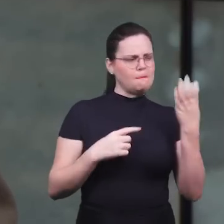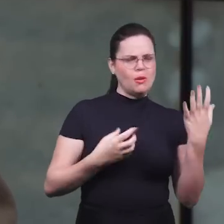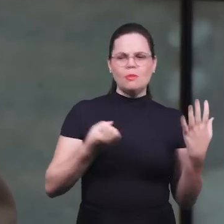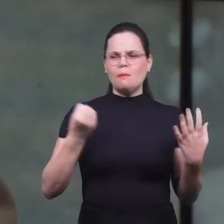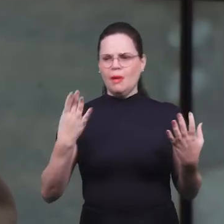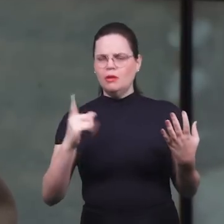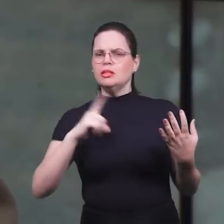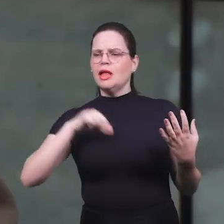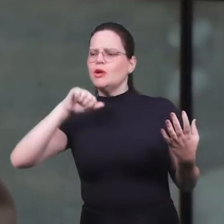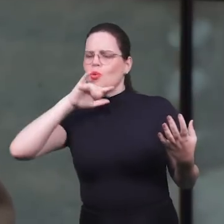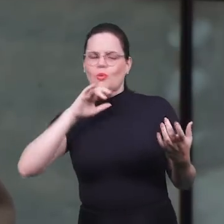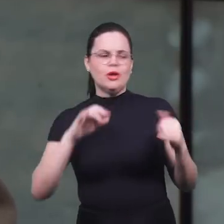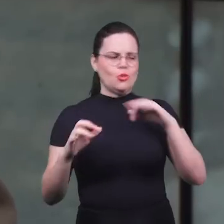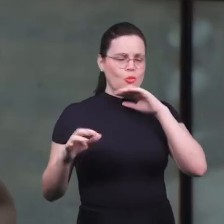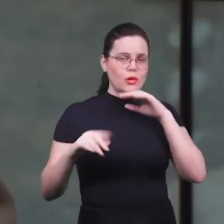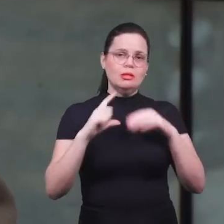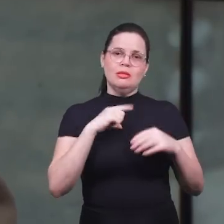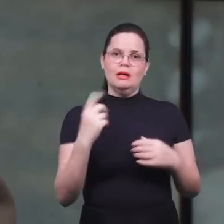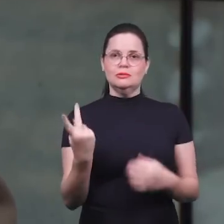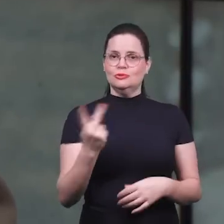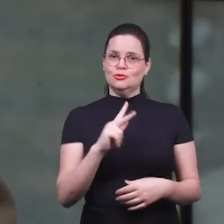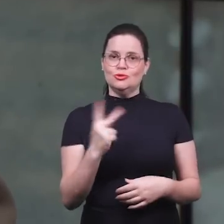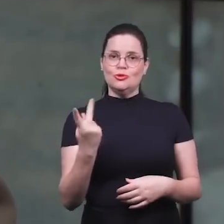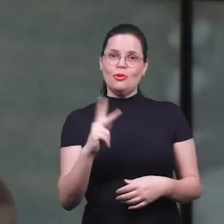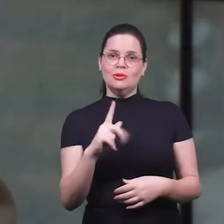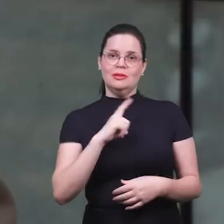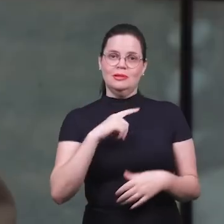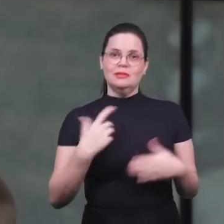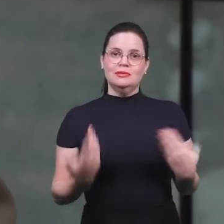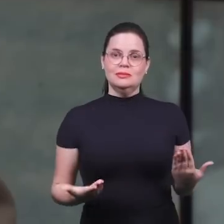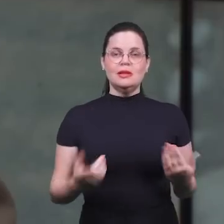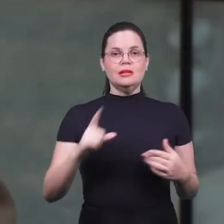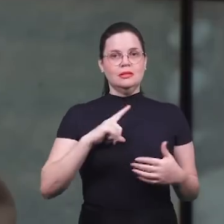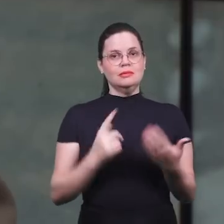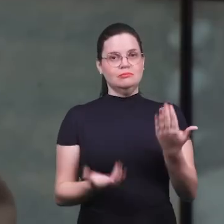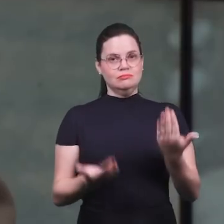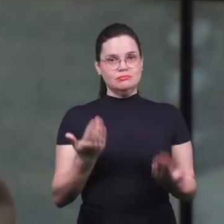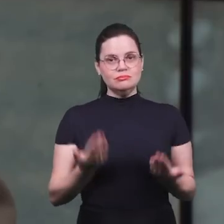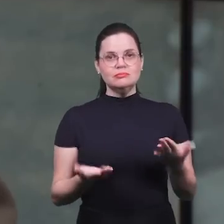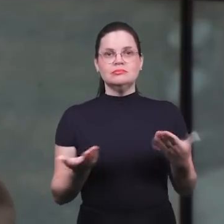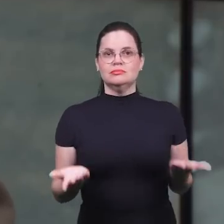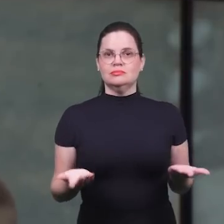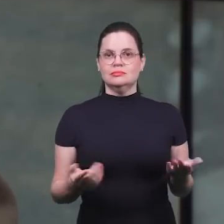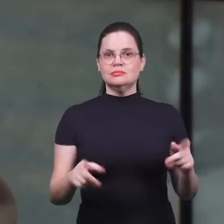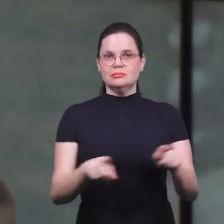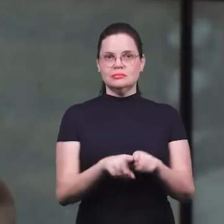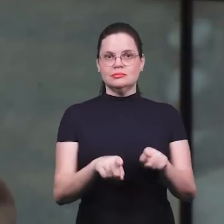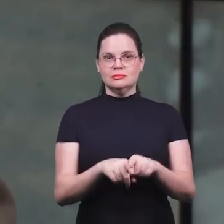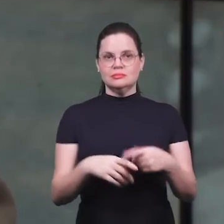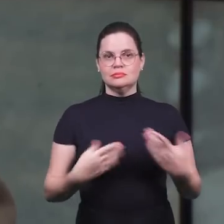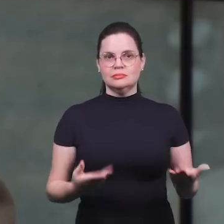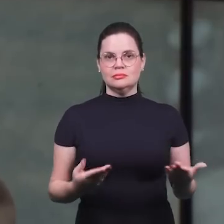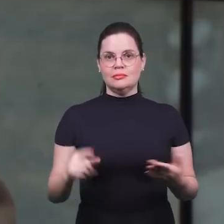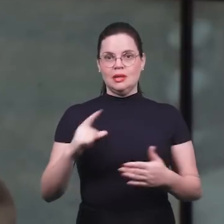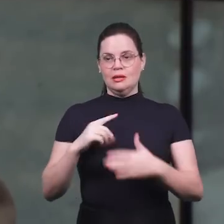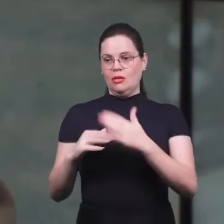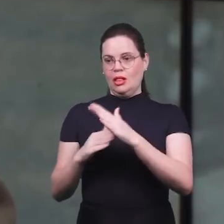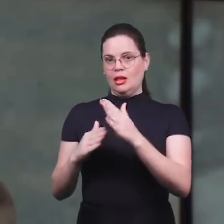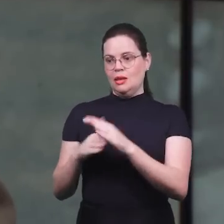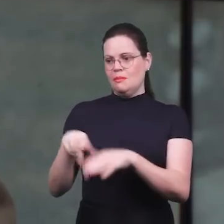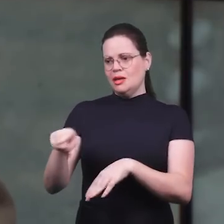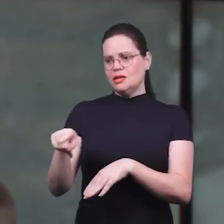lados. É muito interessante. Você tem um equilíbrio, você tem uma estabilidade, mas também você tem um limite